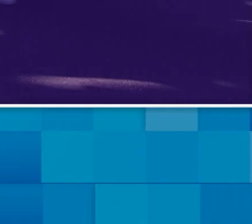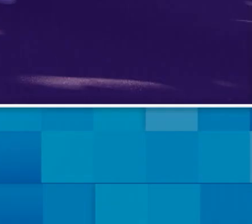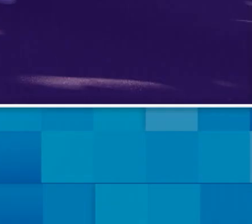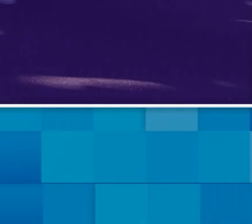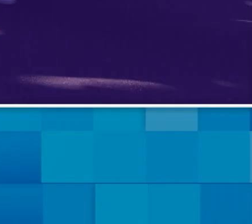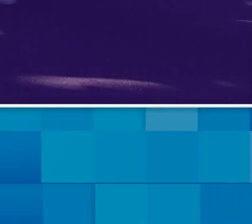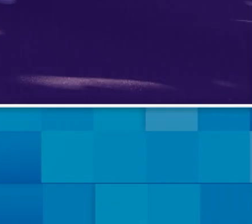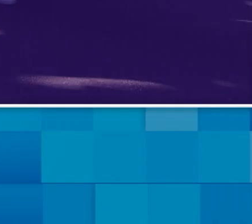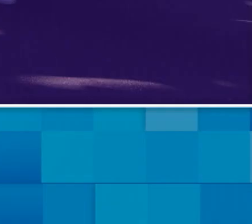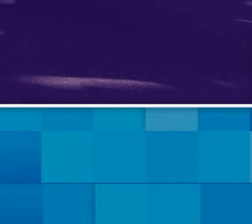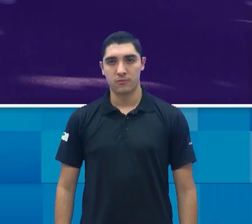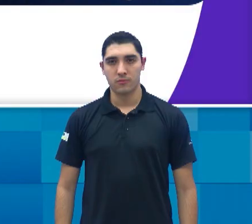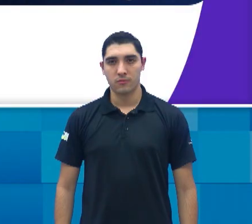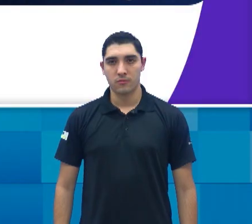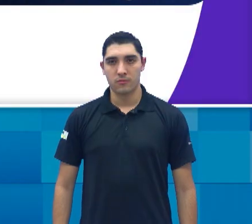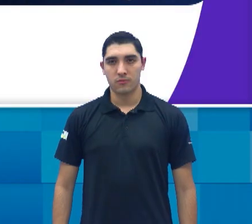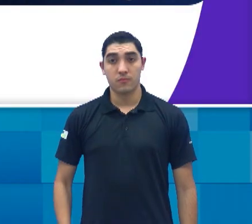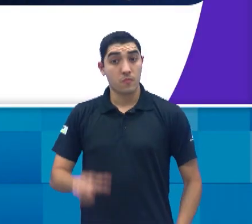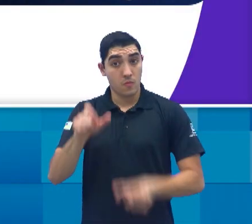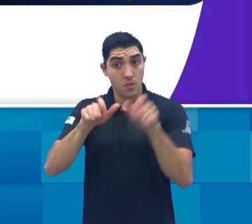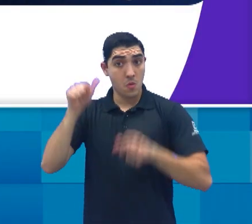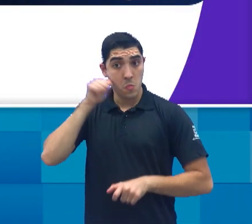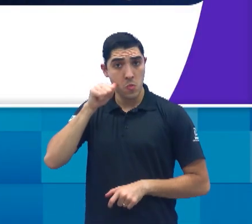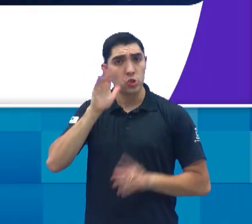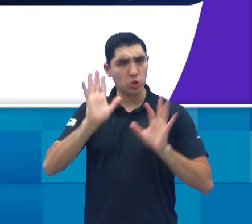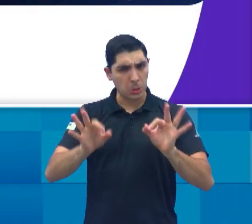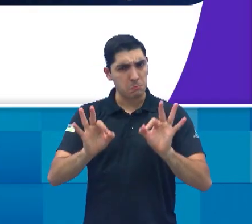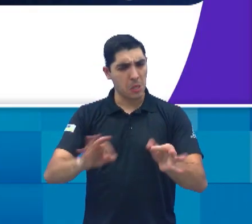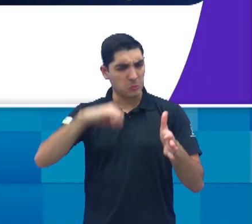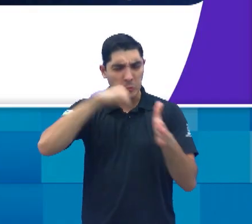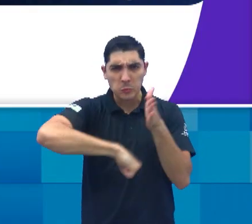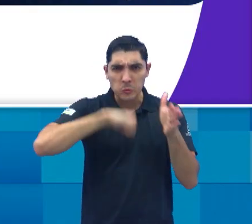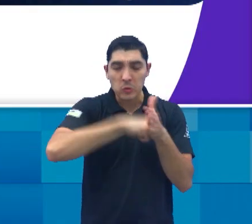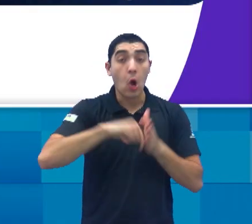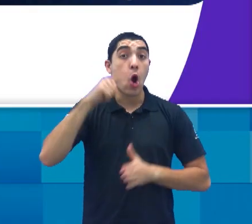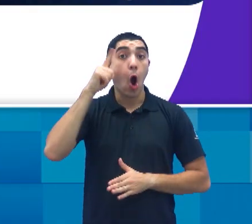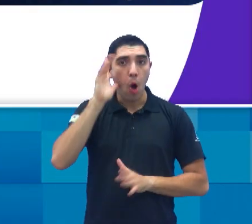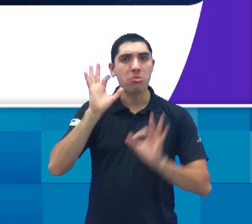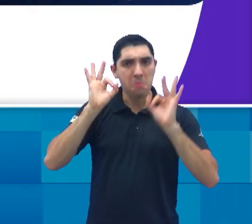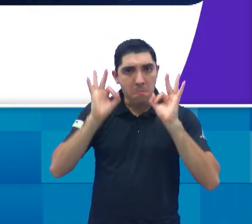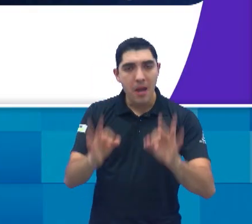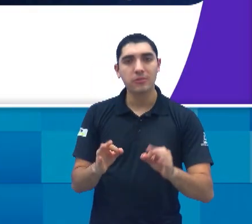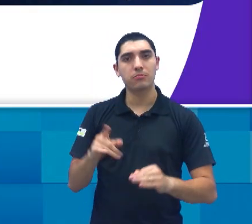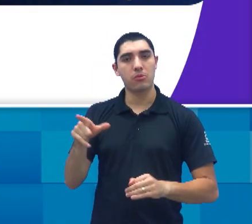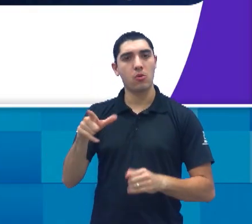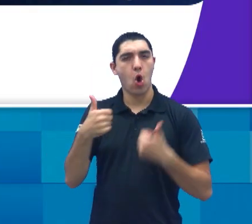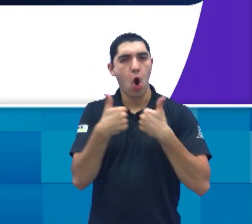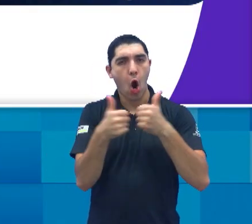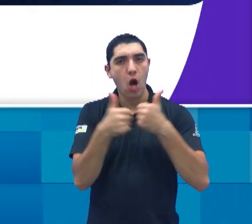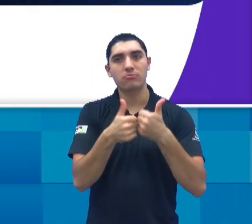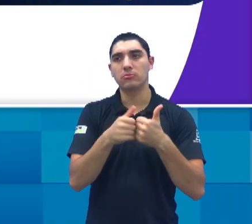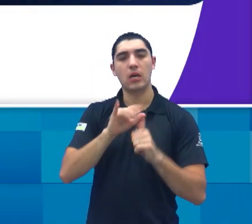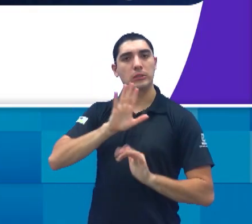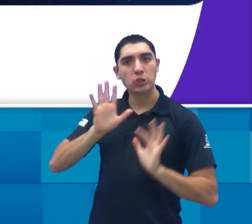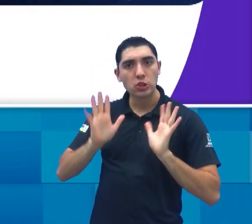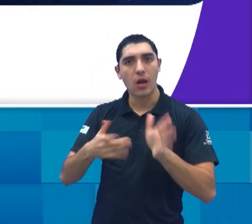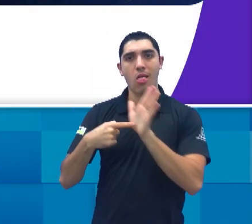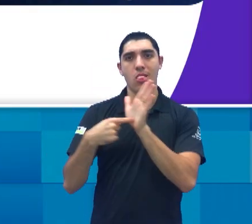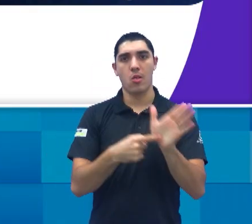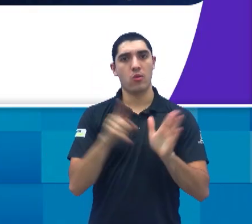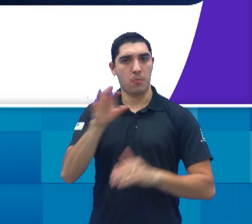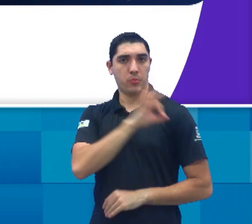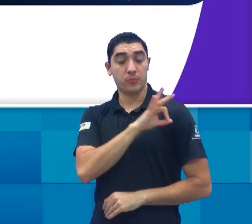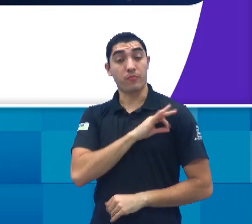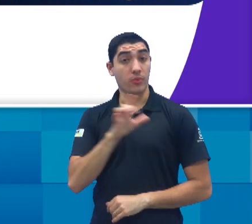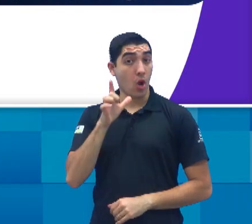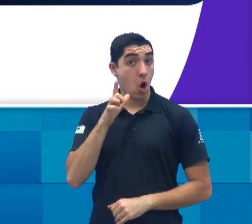levou o ônibus para a delegacia. Por favor. É um descaso aliado dos abusadores. Um homem é